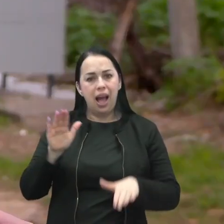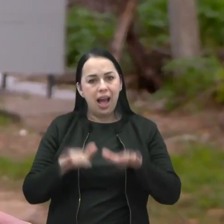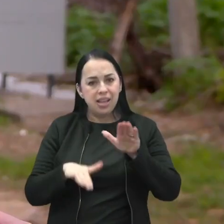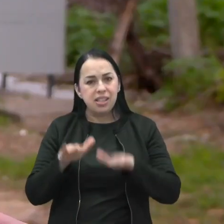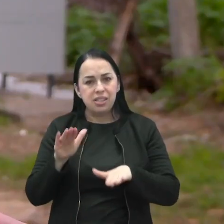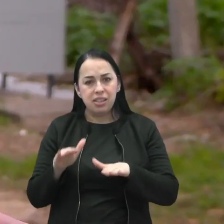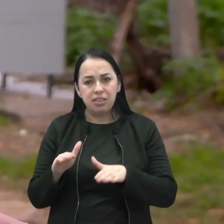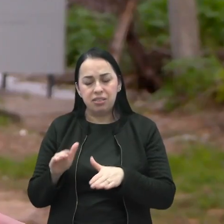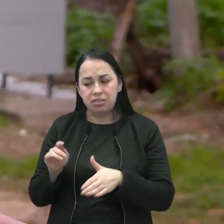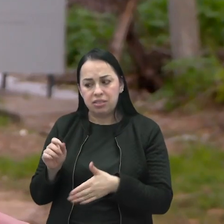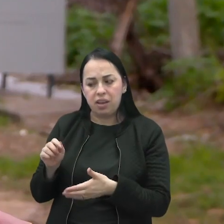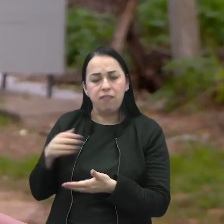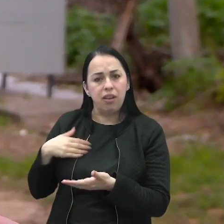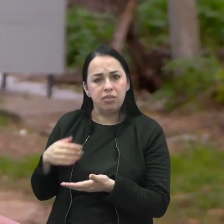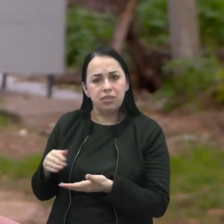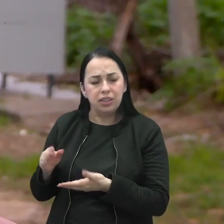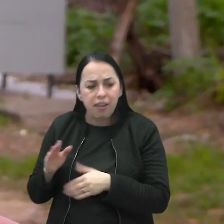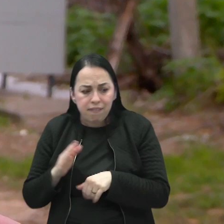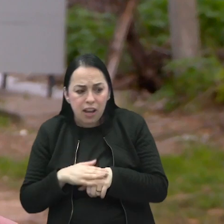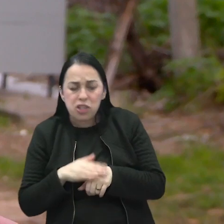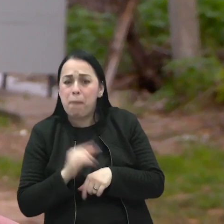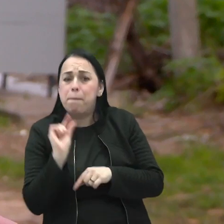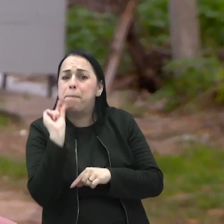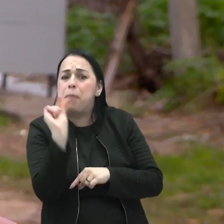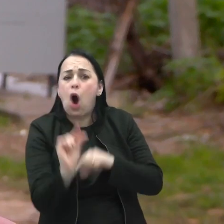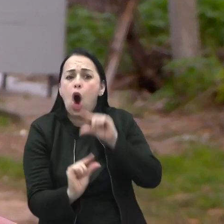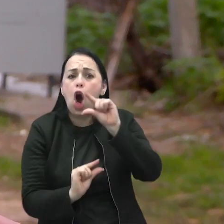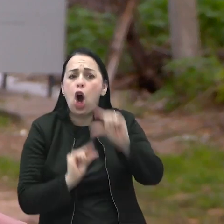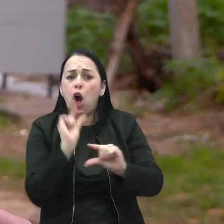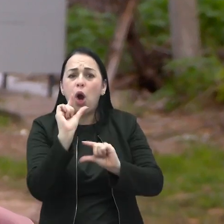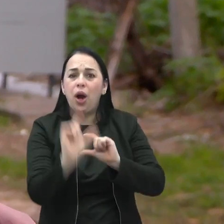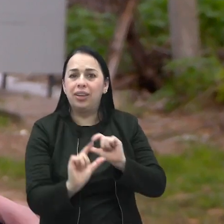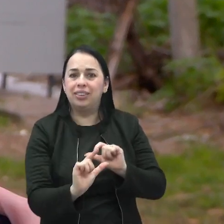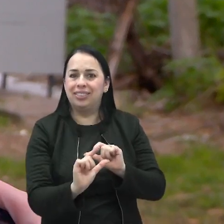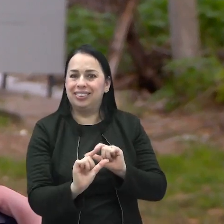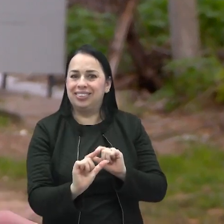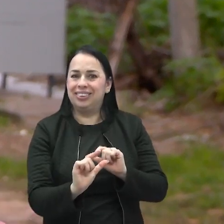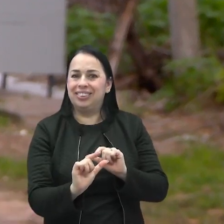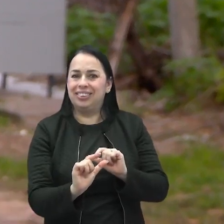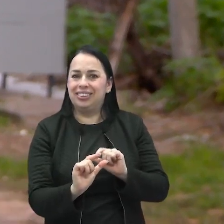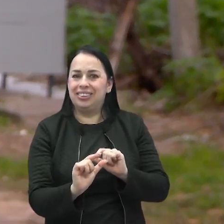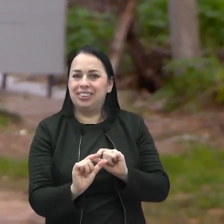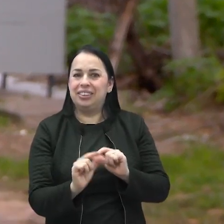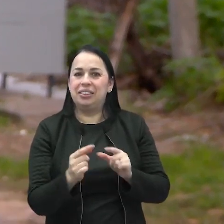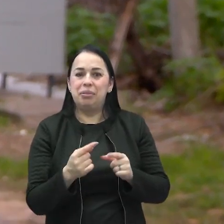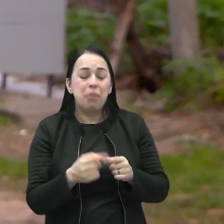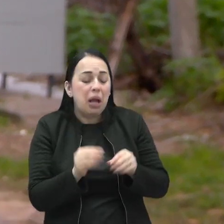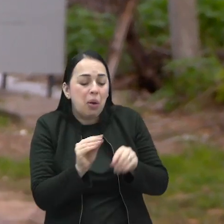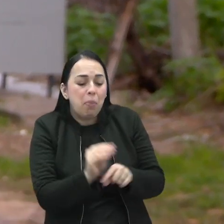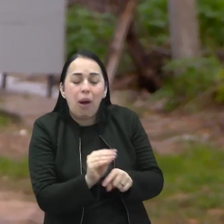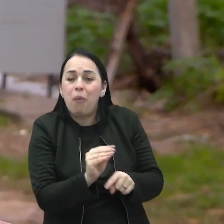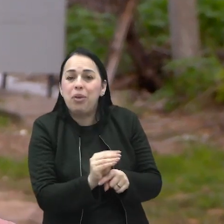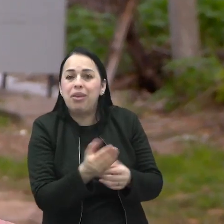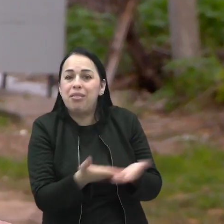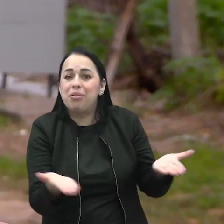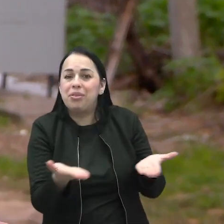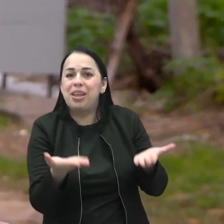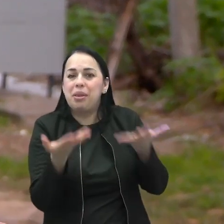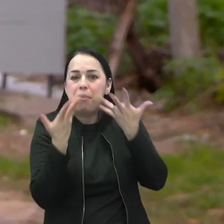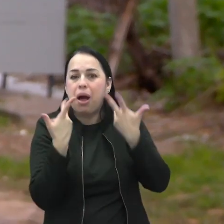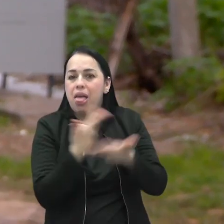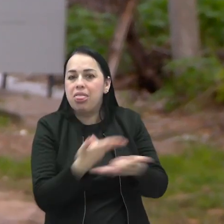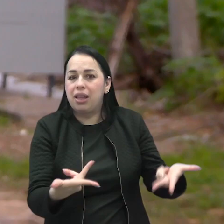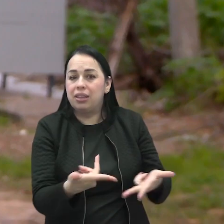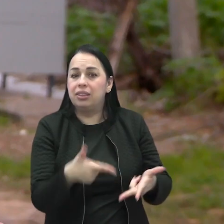vezes o pouquinho que você faz é considerado uma atitude muito grande perto dos animais, para os animais,